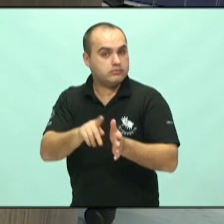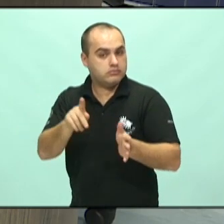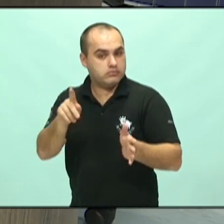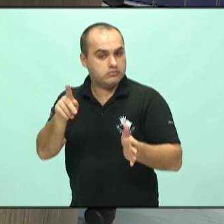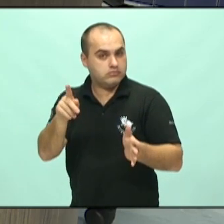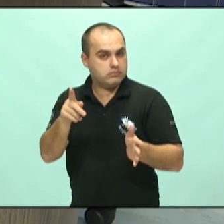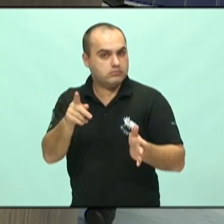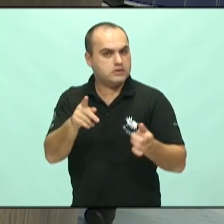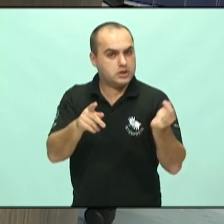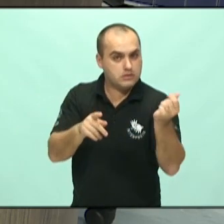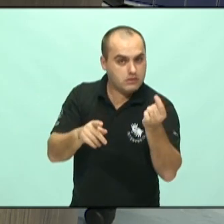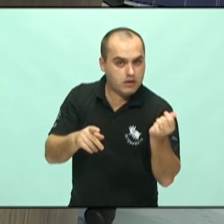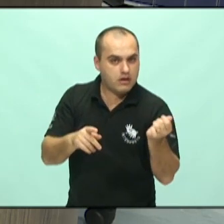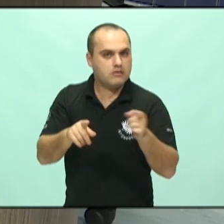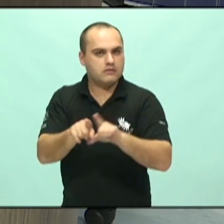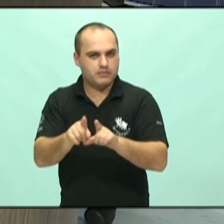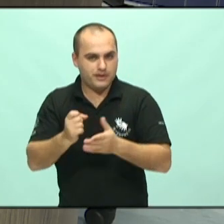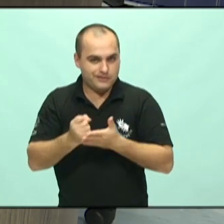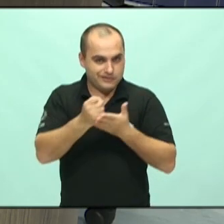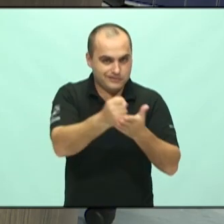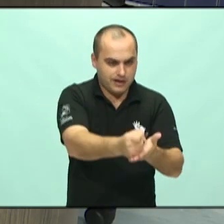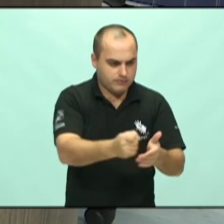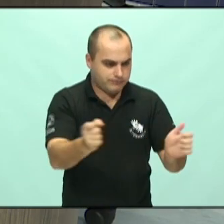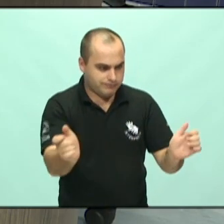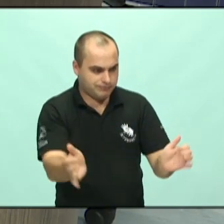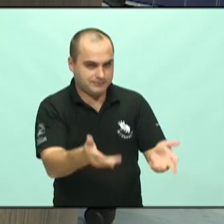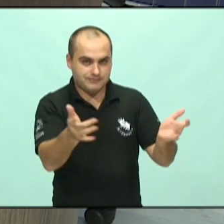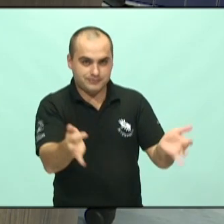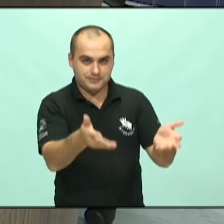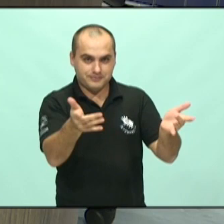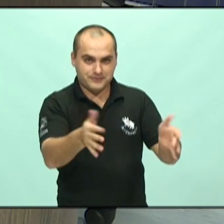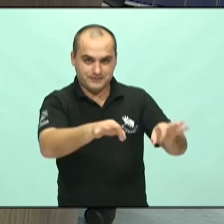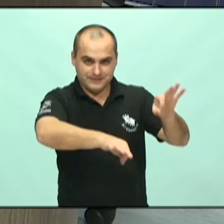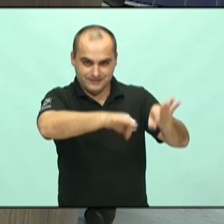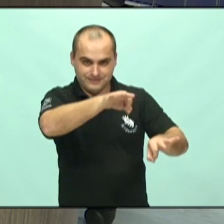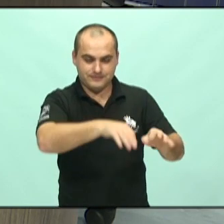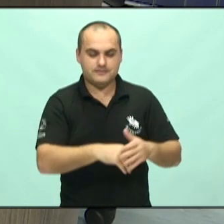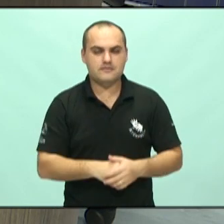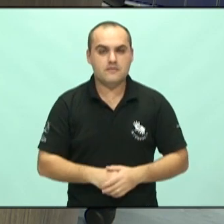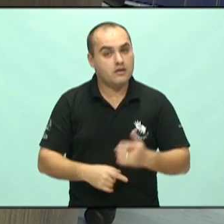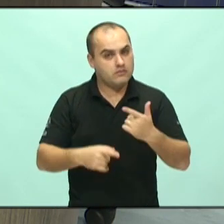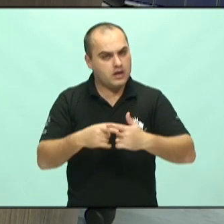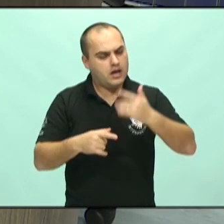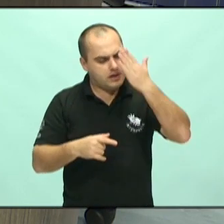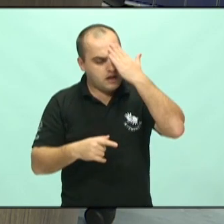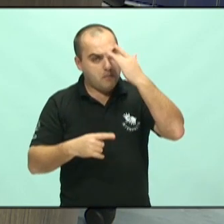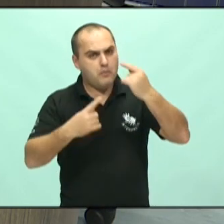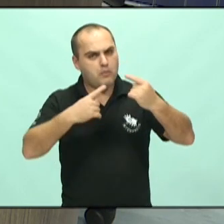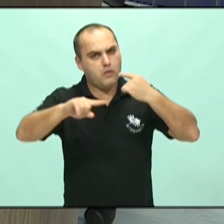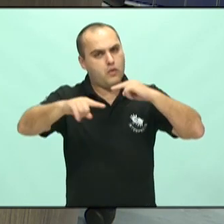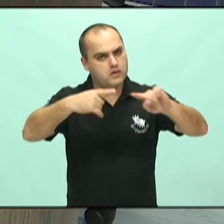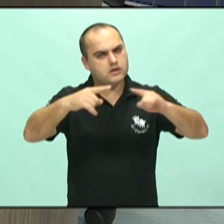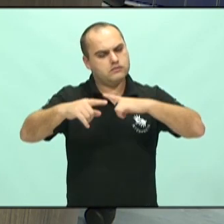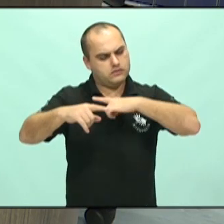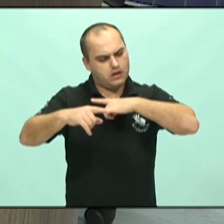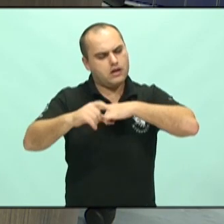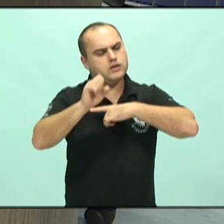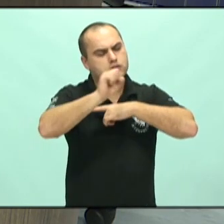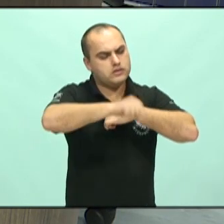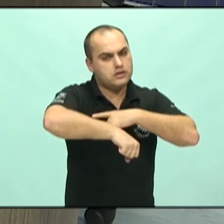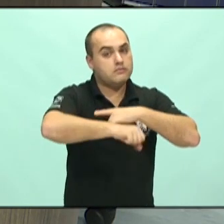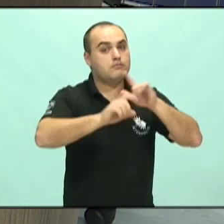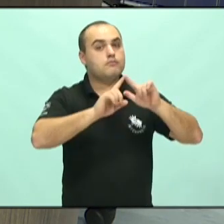acolher, financiar e ajudar na promoção, porque a gente sabe que a música tem muita política pública aqui no município, mas para o